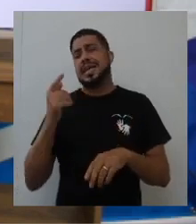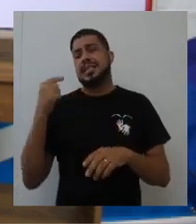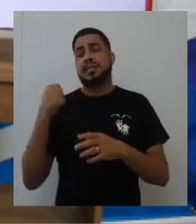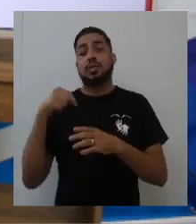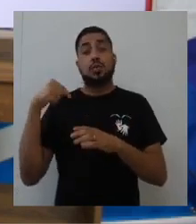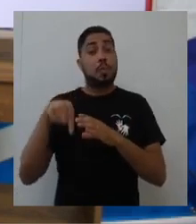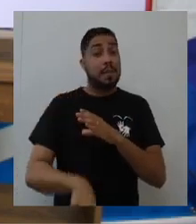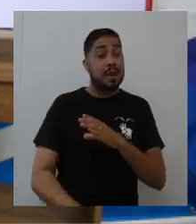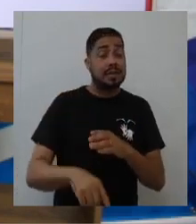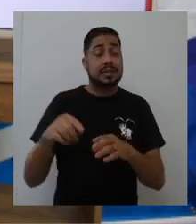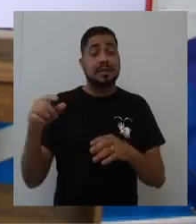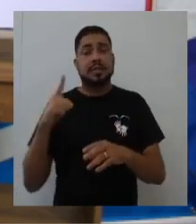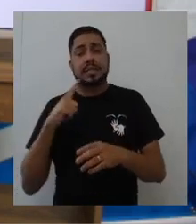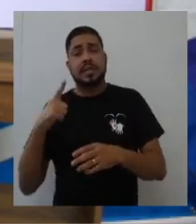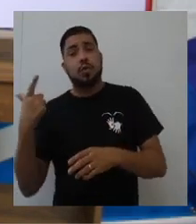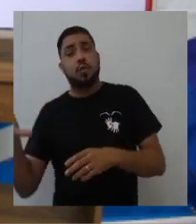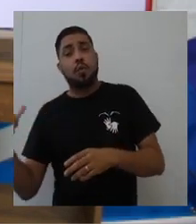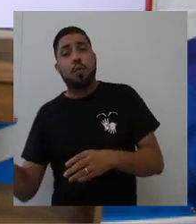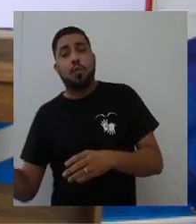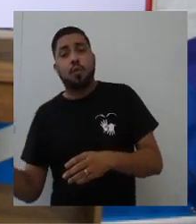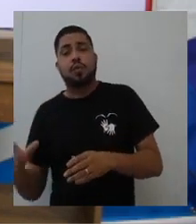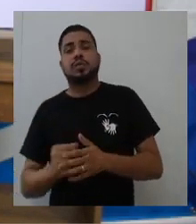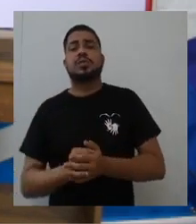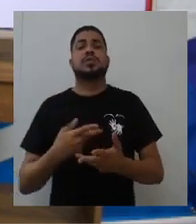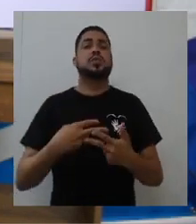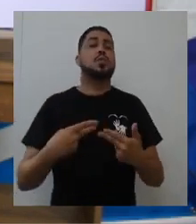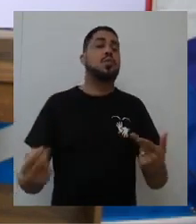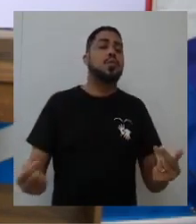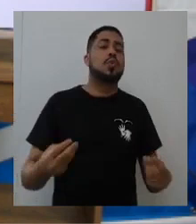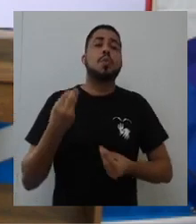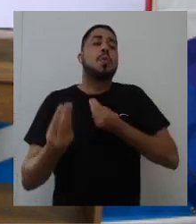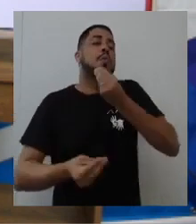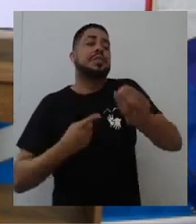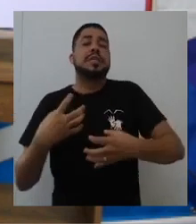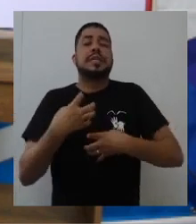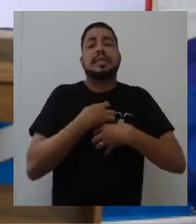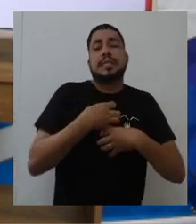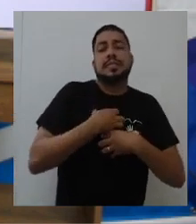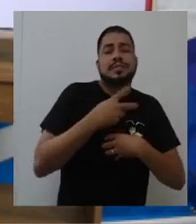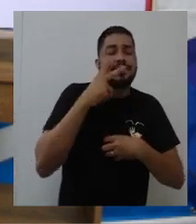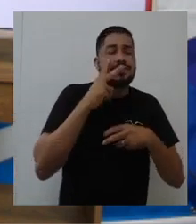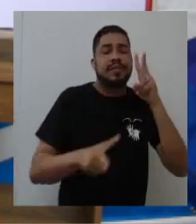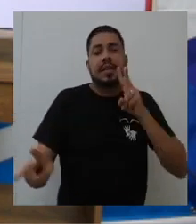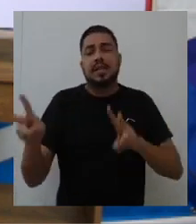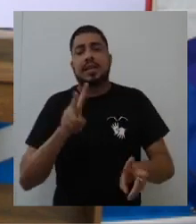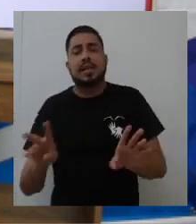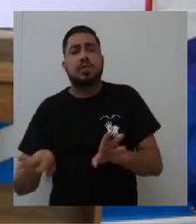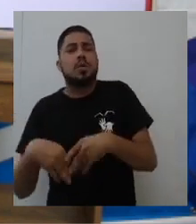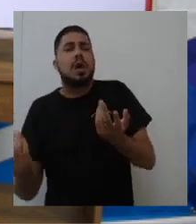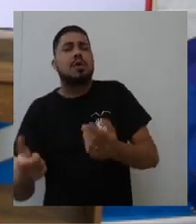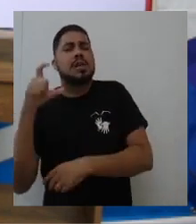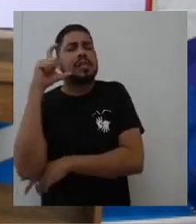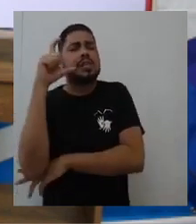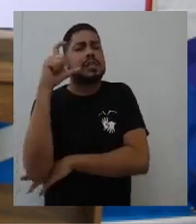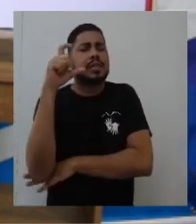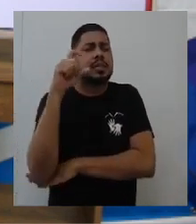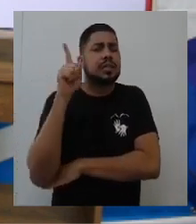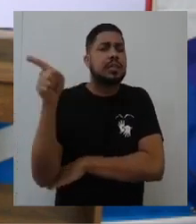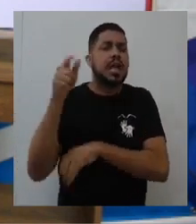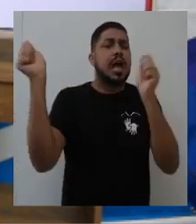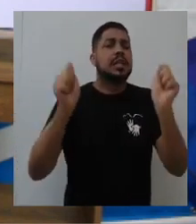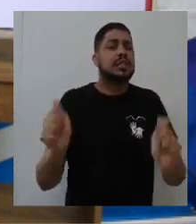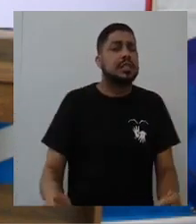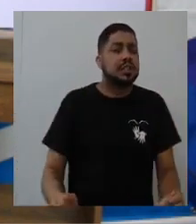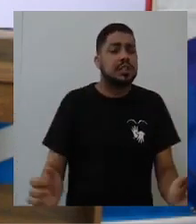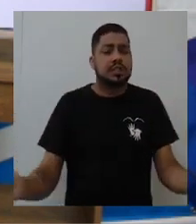complexas, elas demandam de outros recursos. Como você se sentiu ao ver a imagem? Qual foi a intenção do Ugur Galeno ao unir as